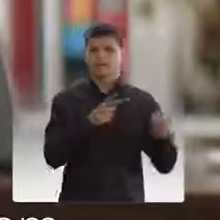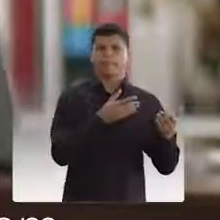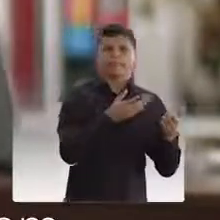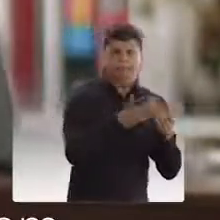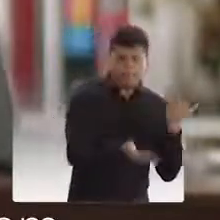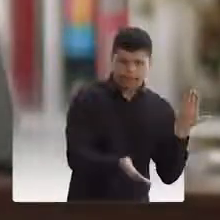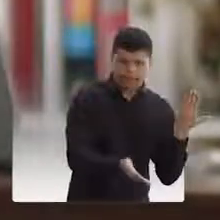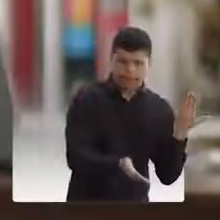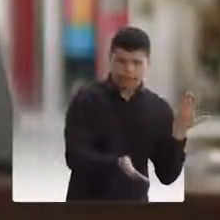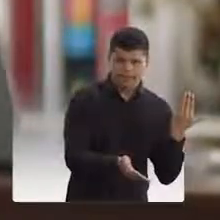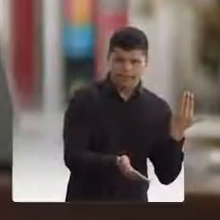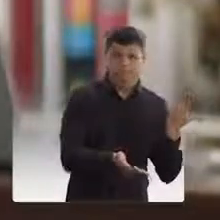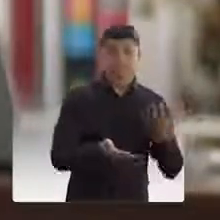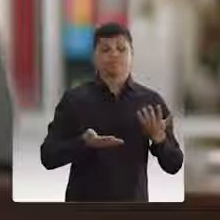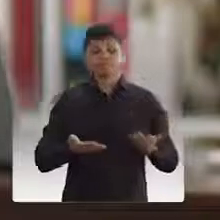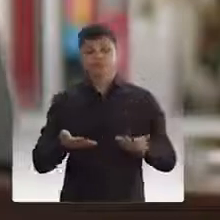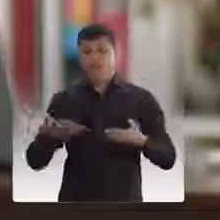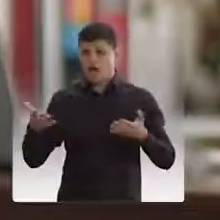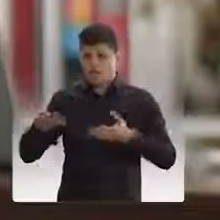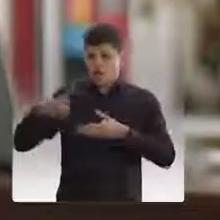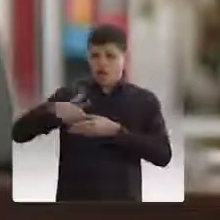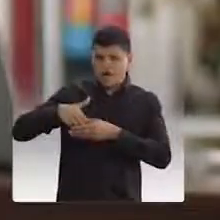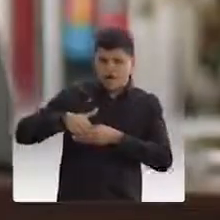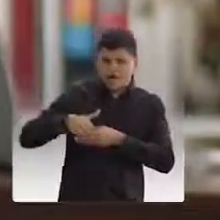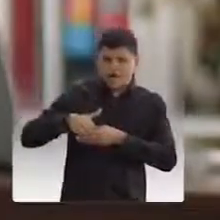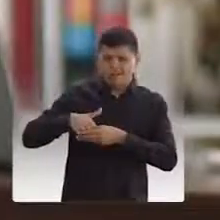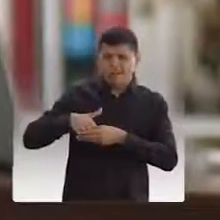pública vencem, o eleitor é o grande